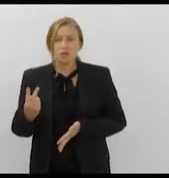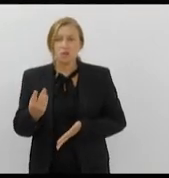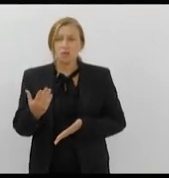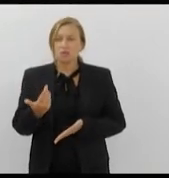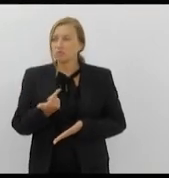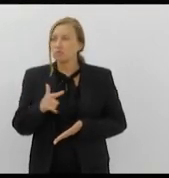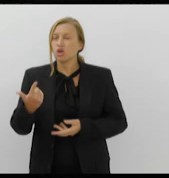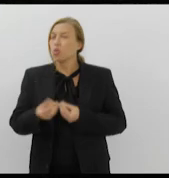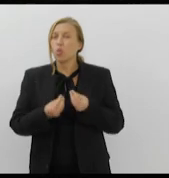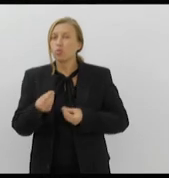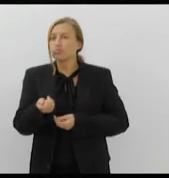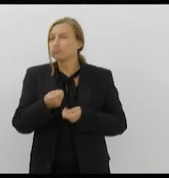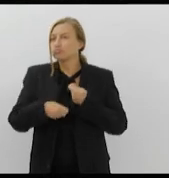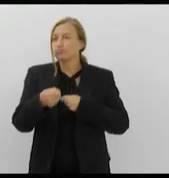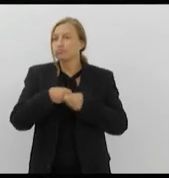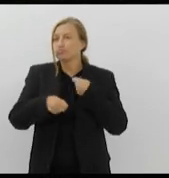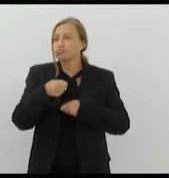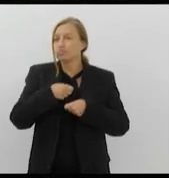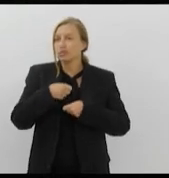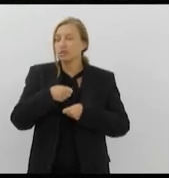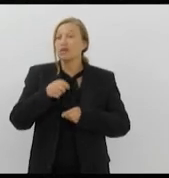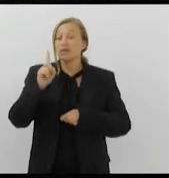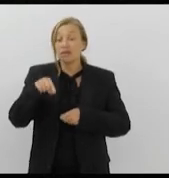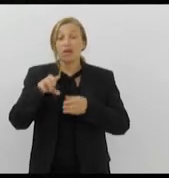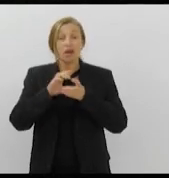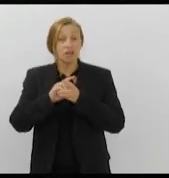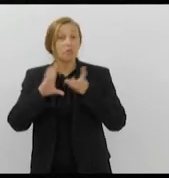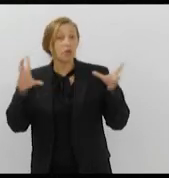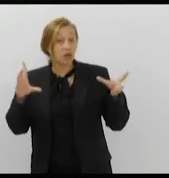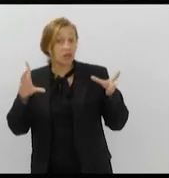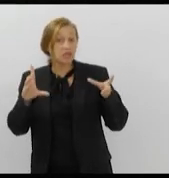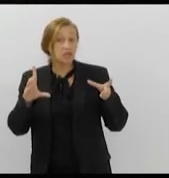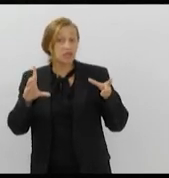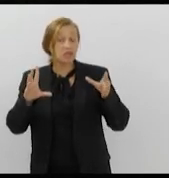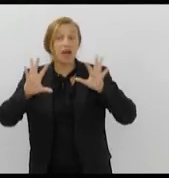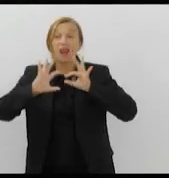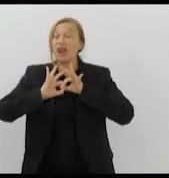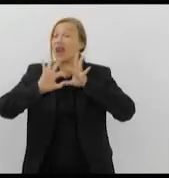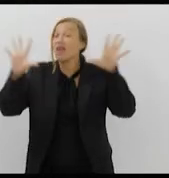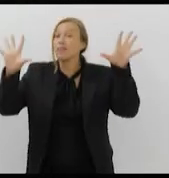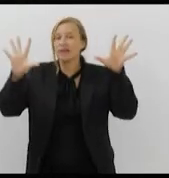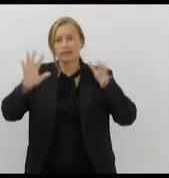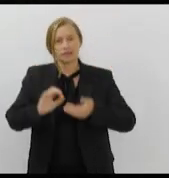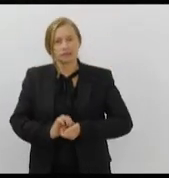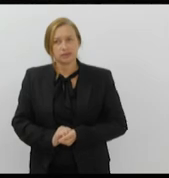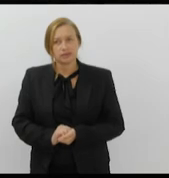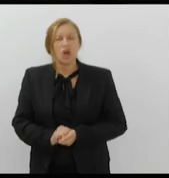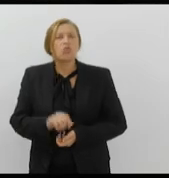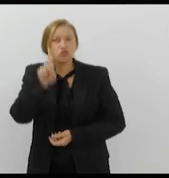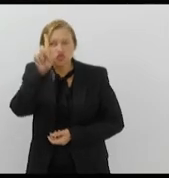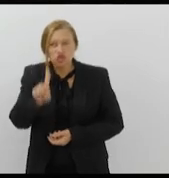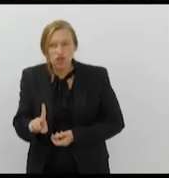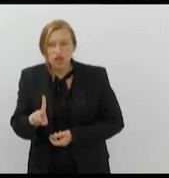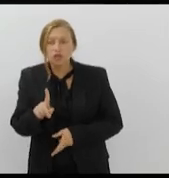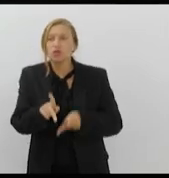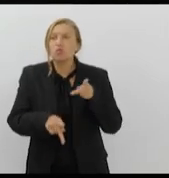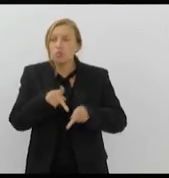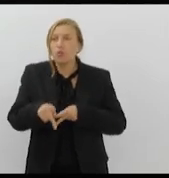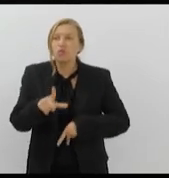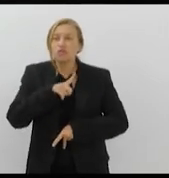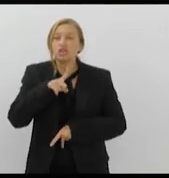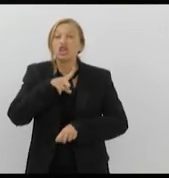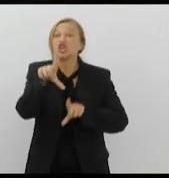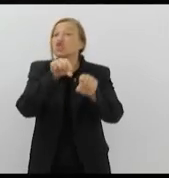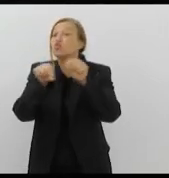inegociáveis, que é a democracia, que é a liberdade, que é o direito que a população tem de